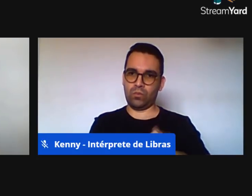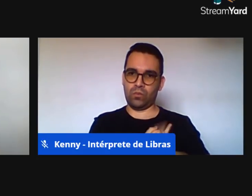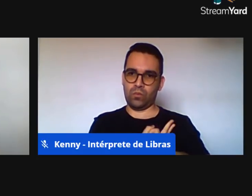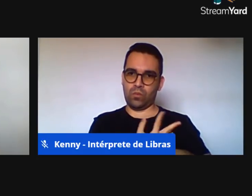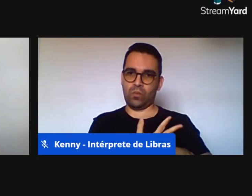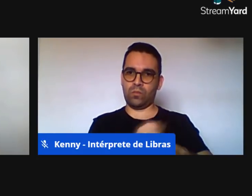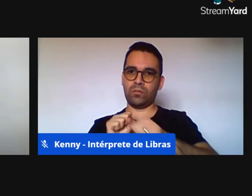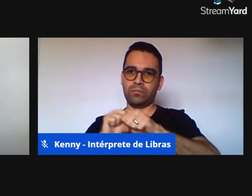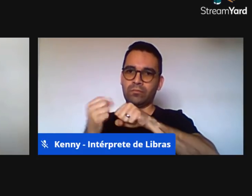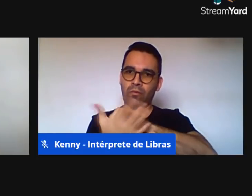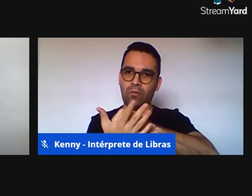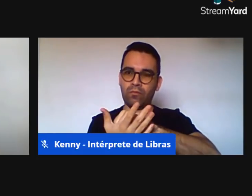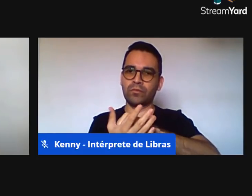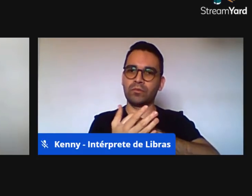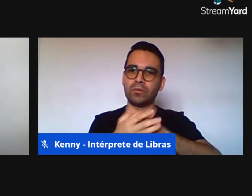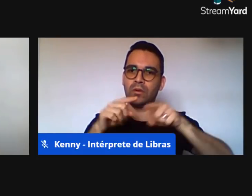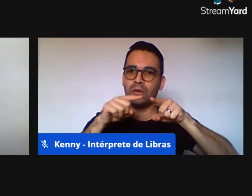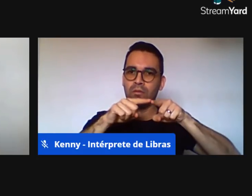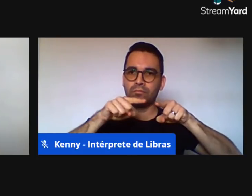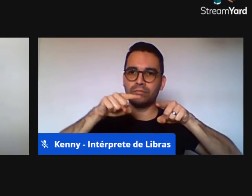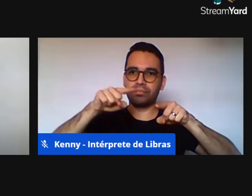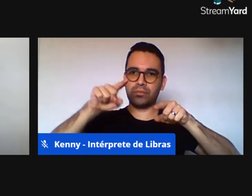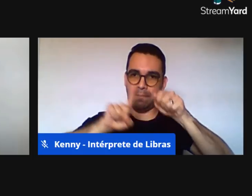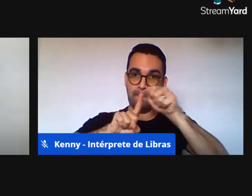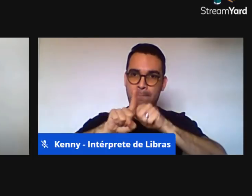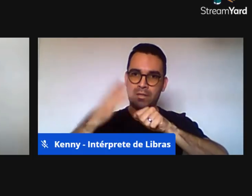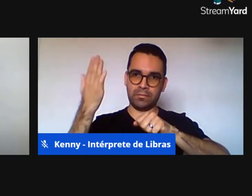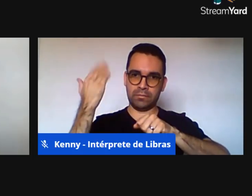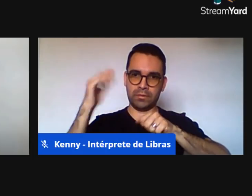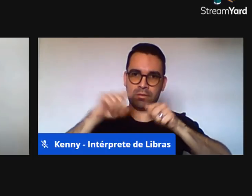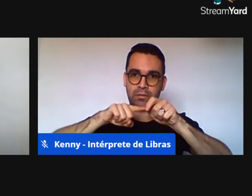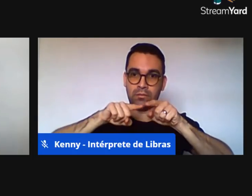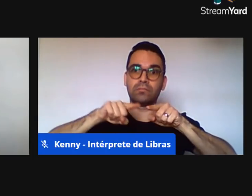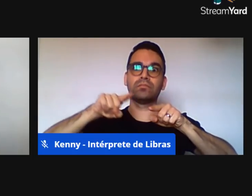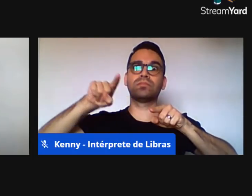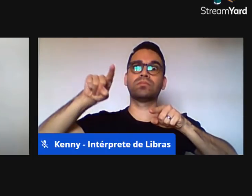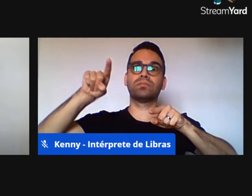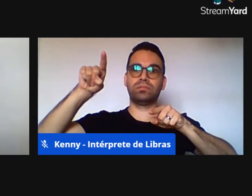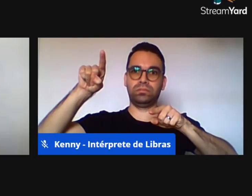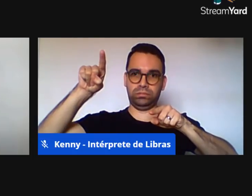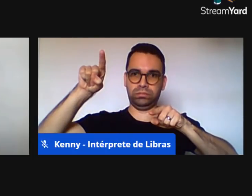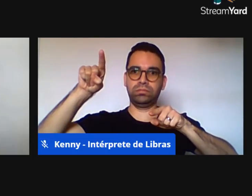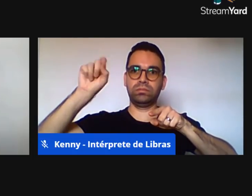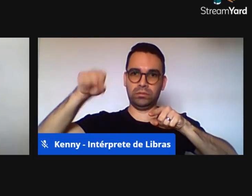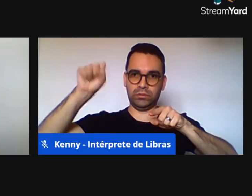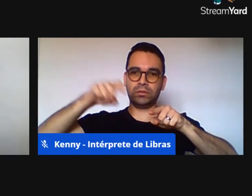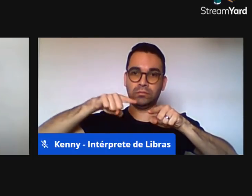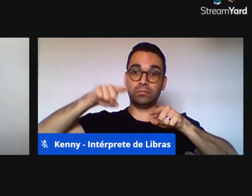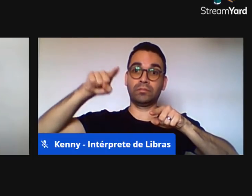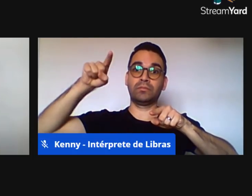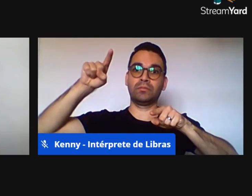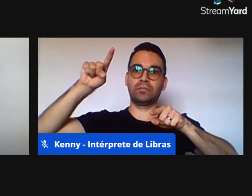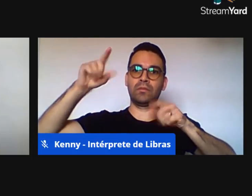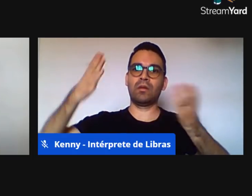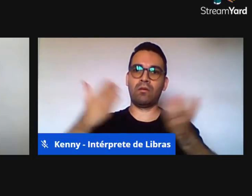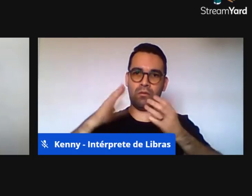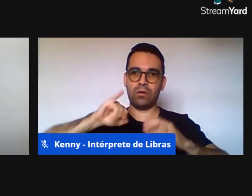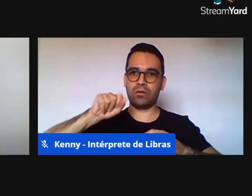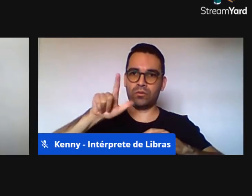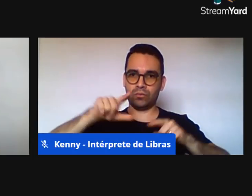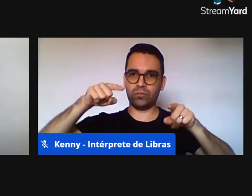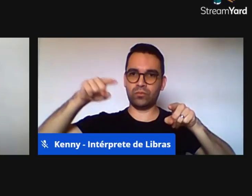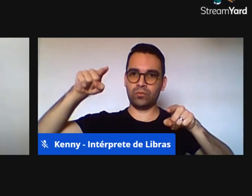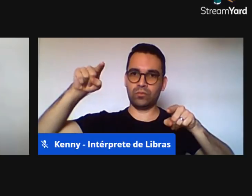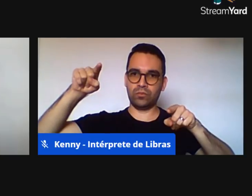pico, a gente já chegou num pico mês passado, mais ou menos, mesmo ainda com uma quantidade razoável da população vacinada, a gente ainda estava nesse pico,